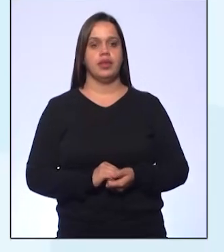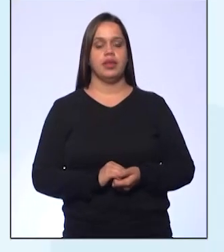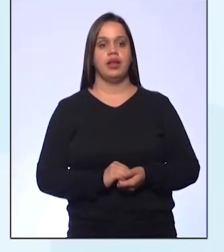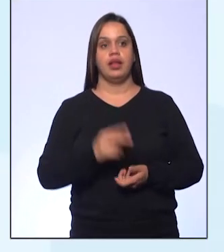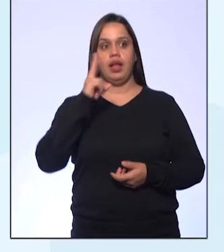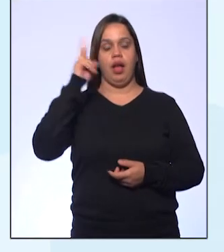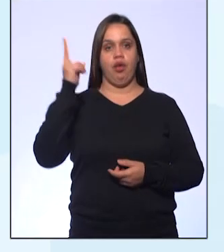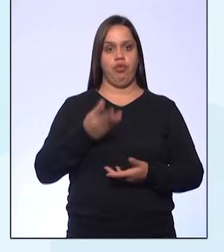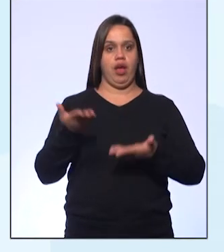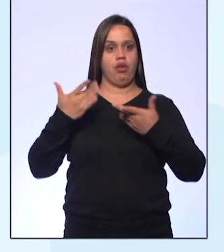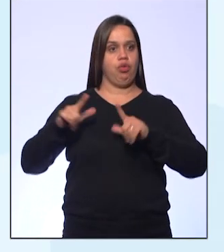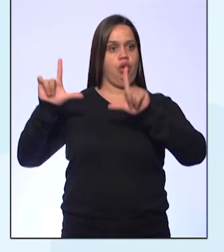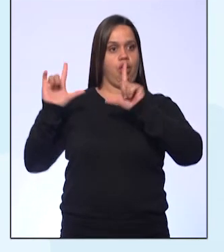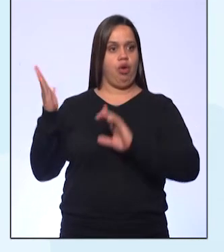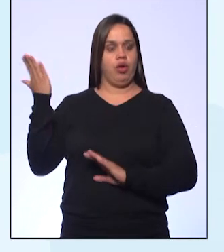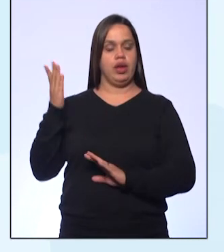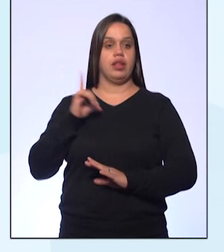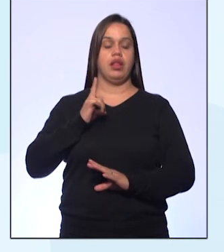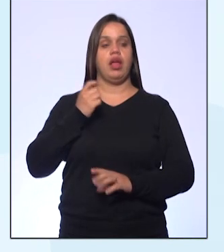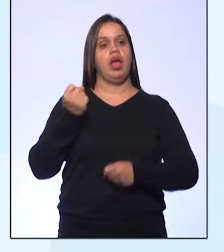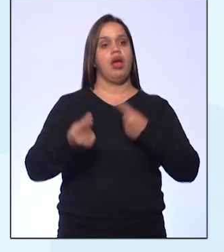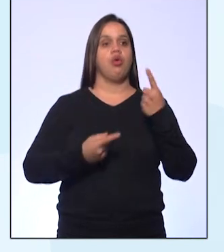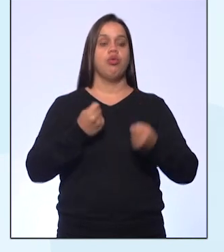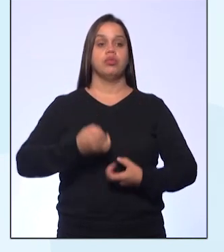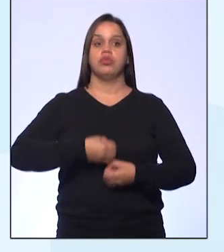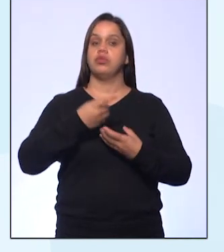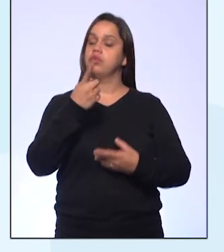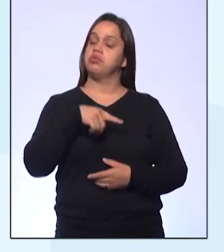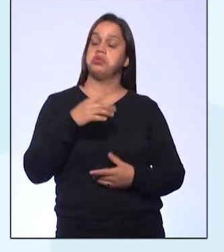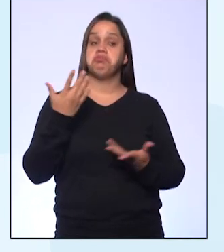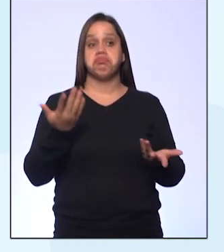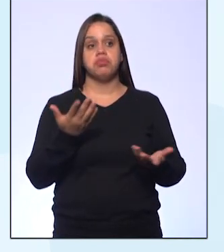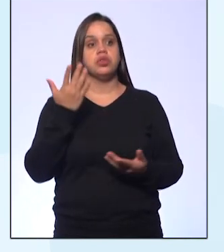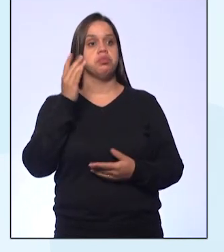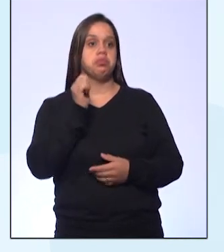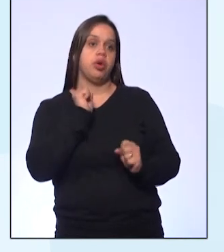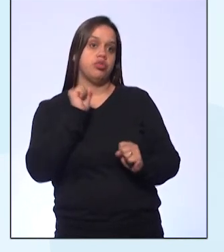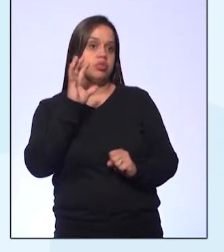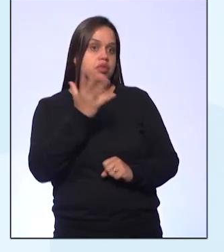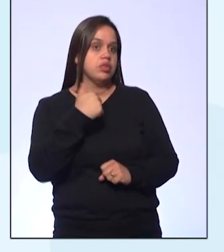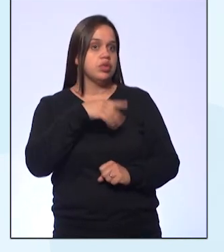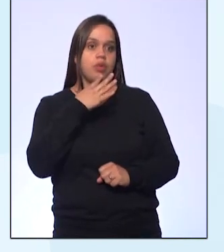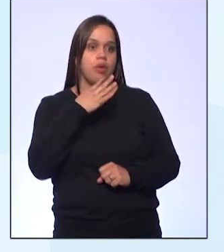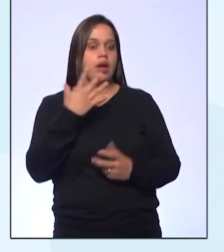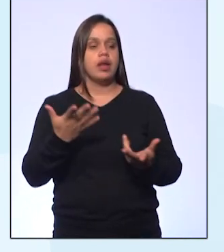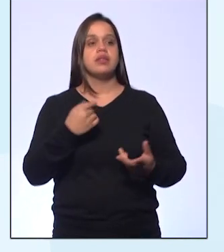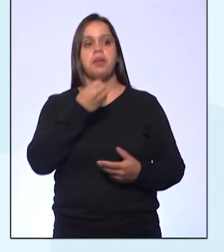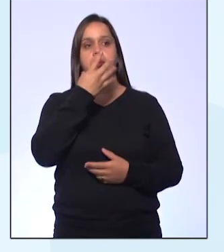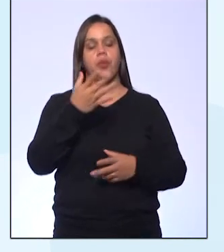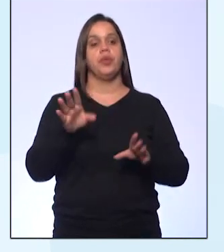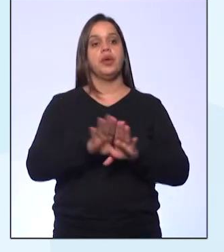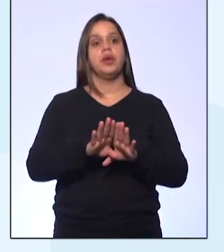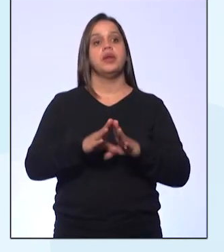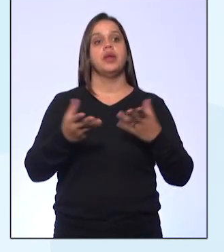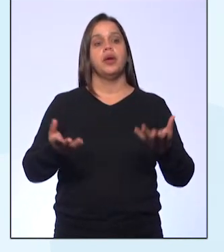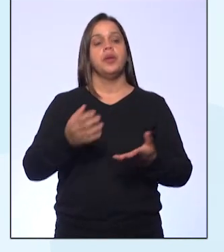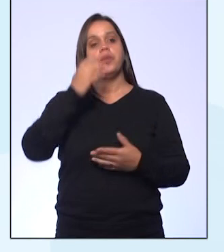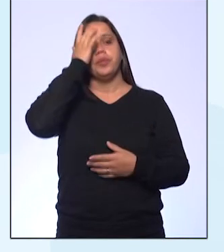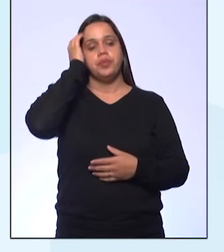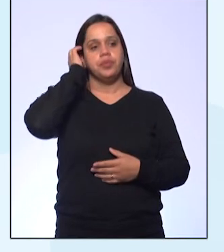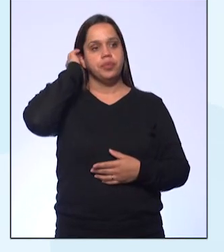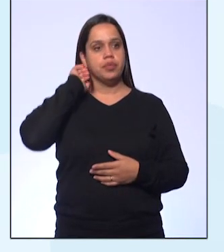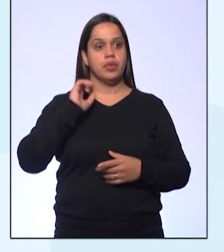informações que talvez vocês não conheçam, né, que vale a pena. Por meio disso, foi assinada uma declaração,